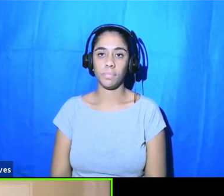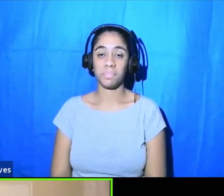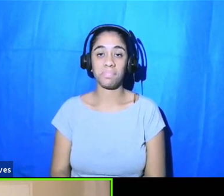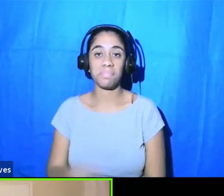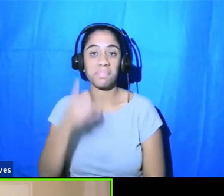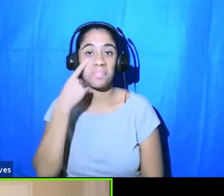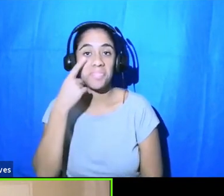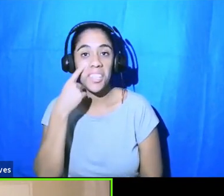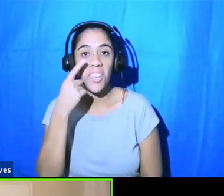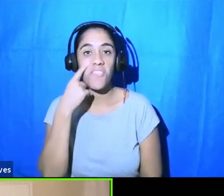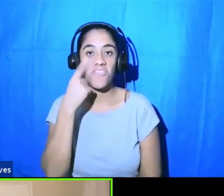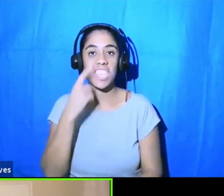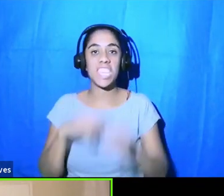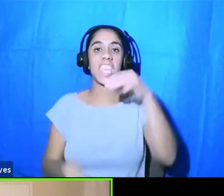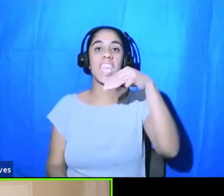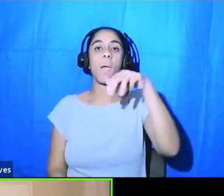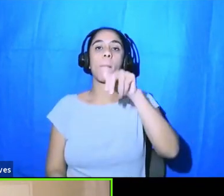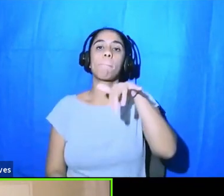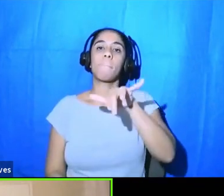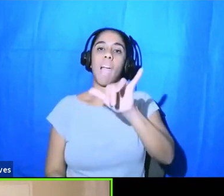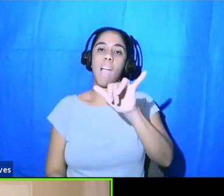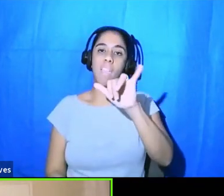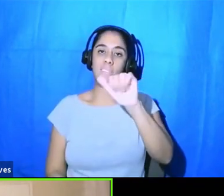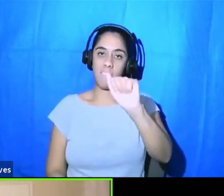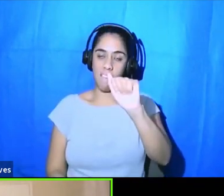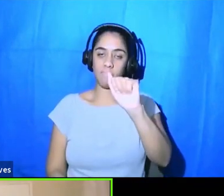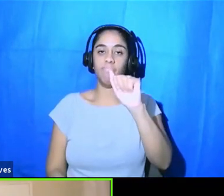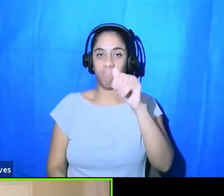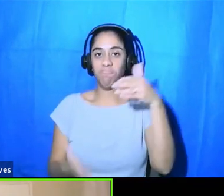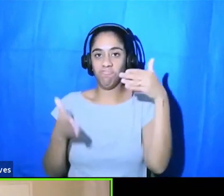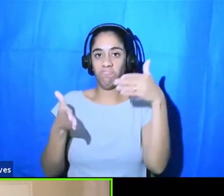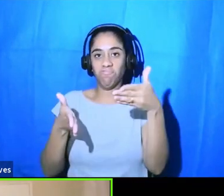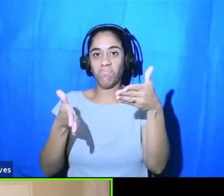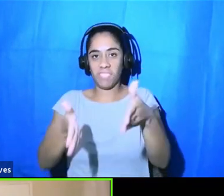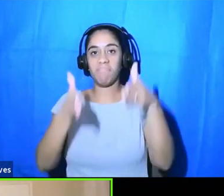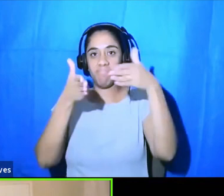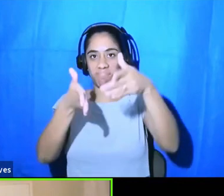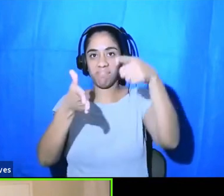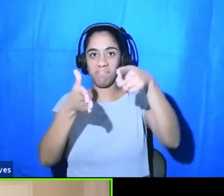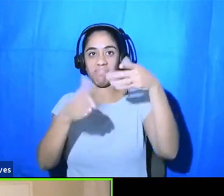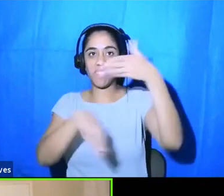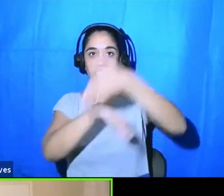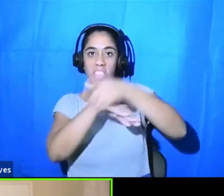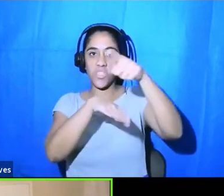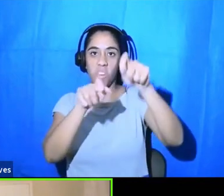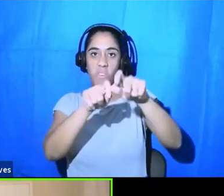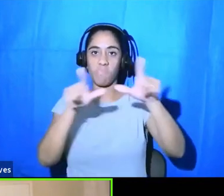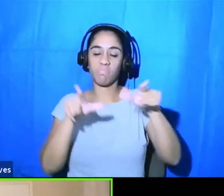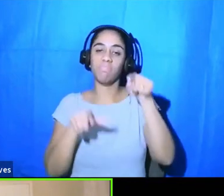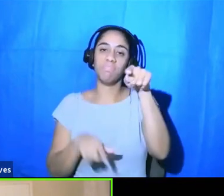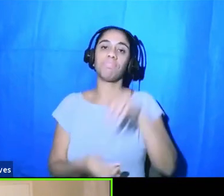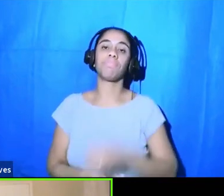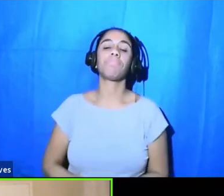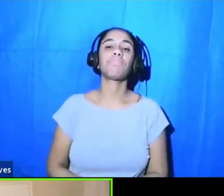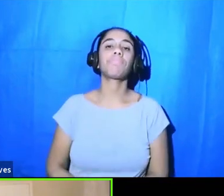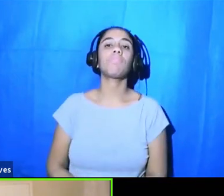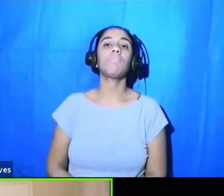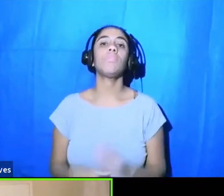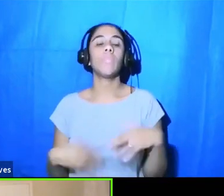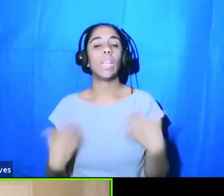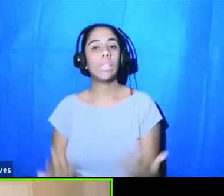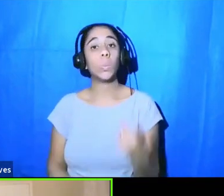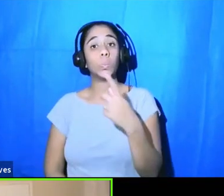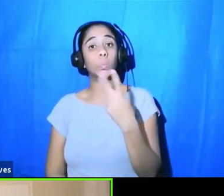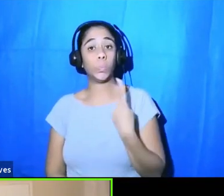nosotras pensamos que em termos generales para que a vida das mulheres cambie nosso país